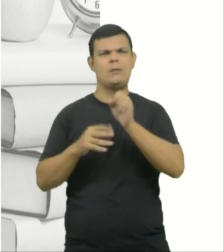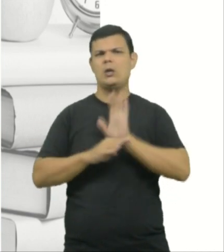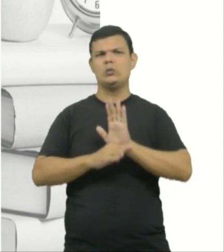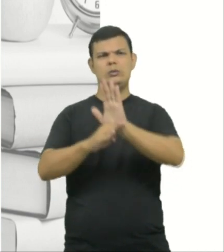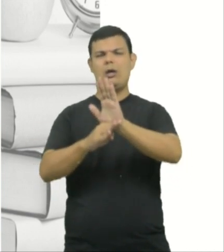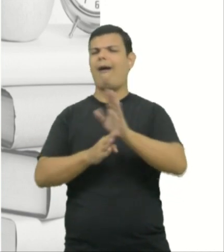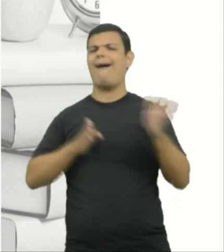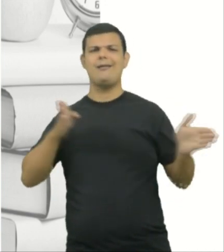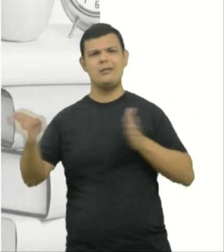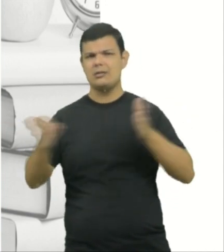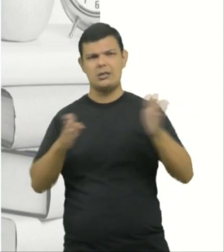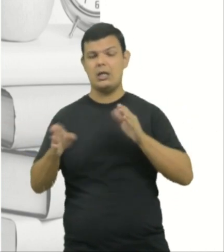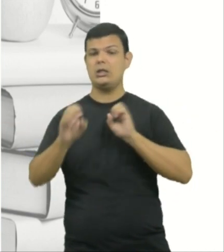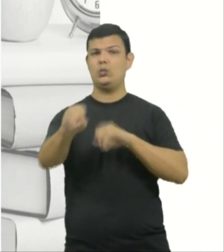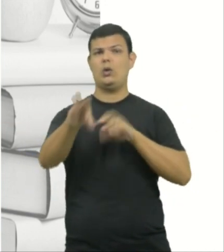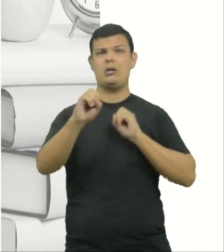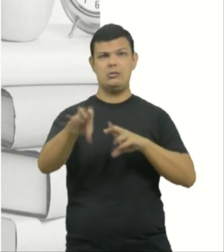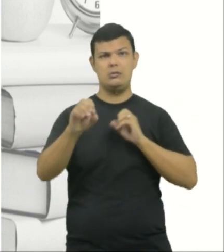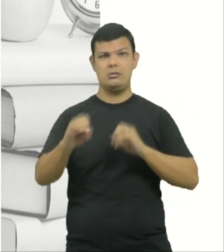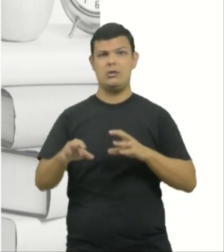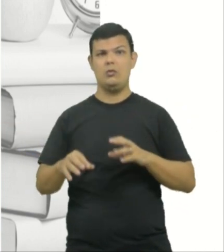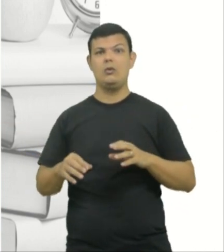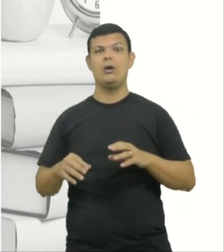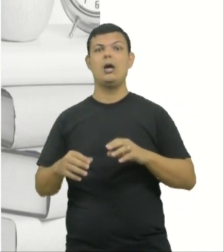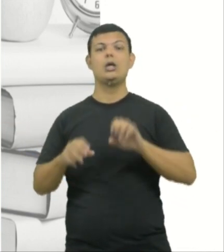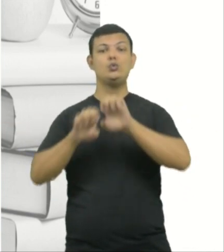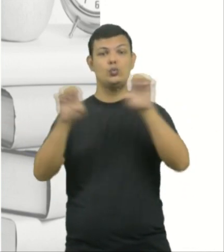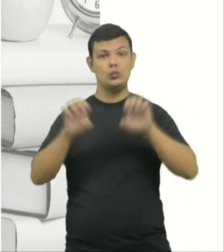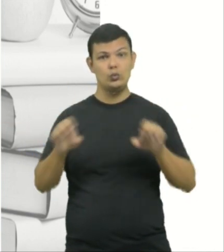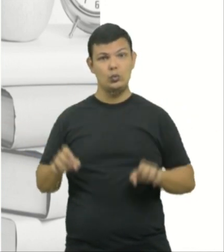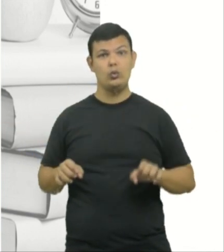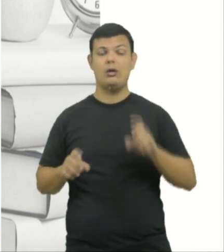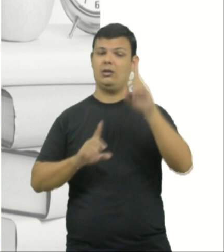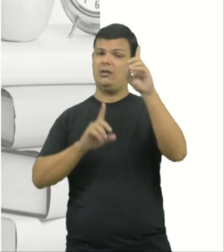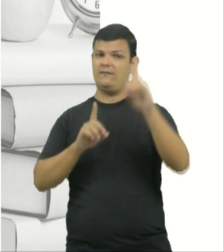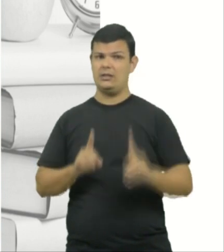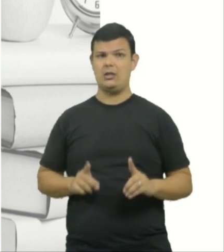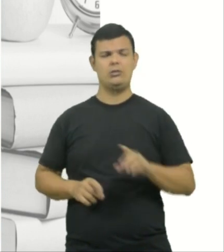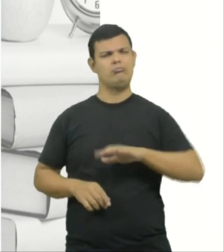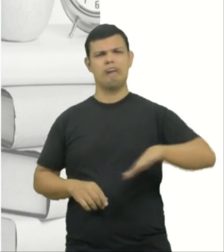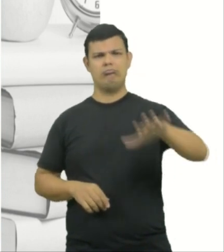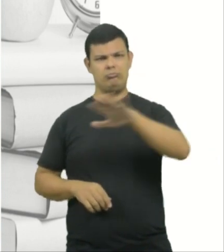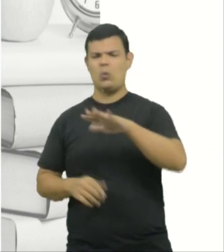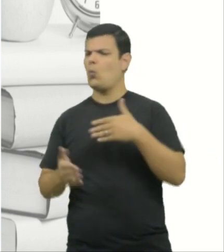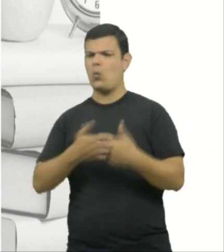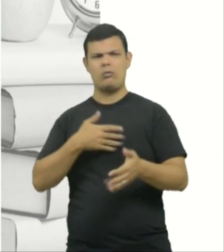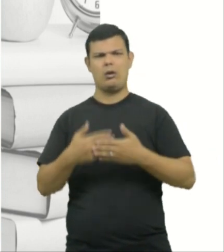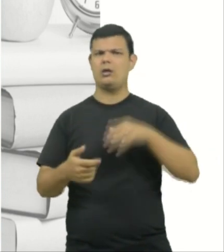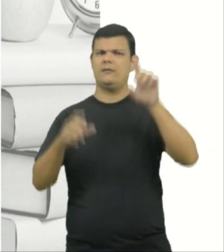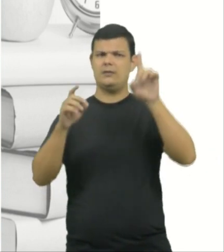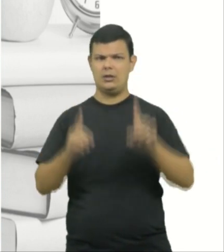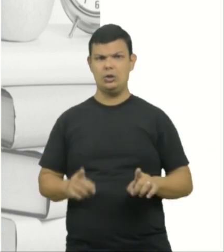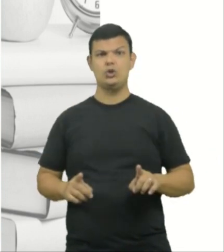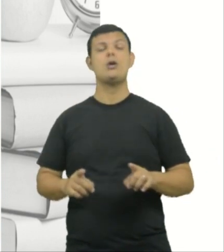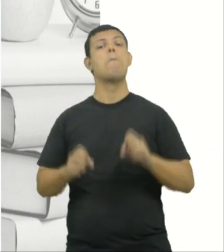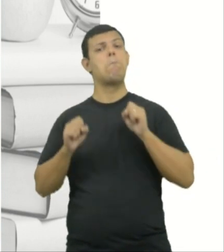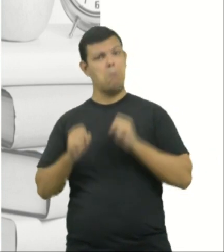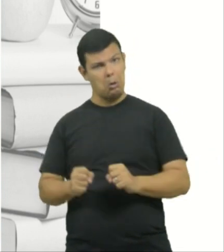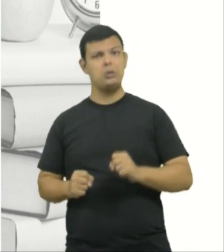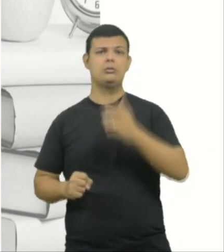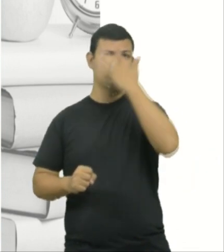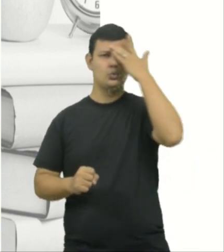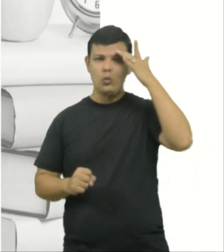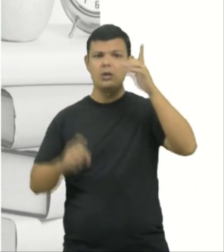garantir o acesso à educação e a estrutura para deficientes, para qualquer deficiente. Então, todos os deficientes